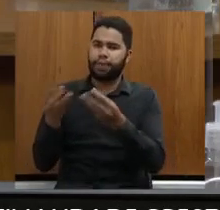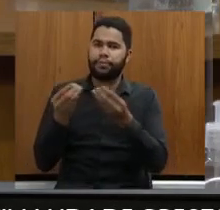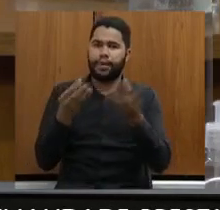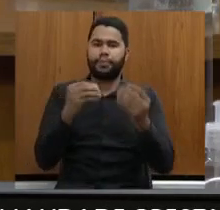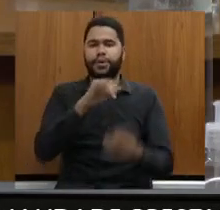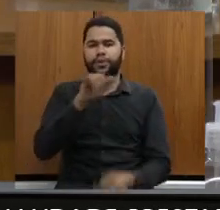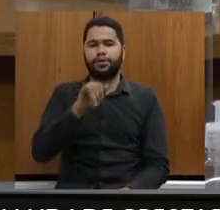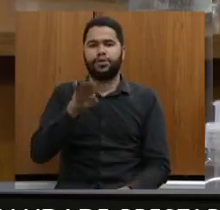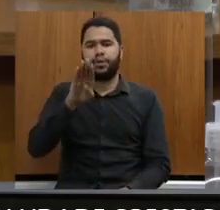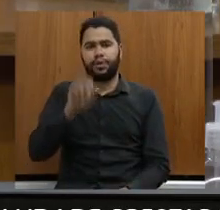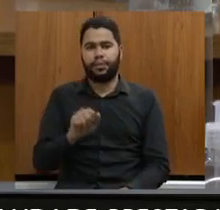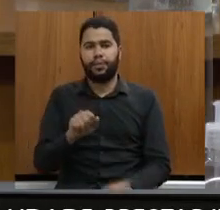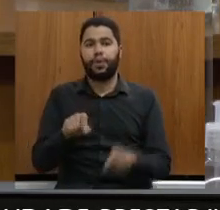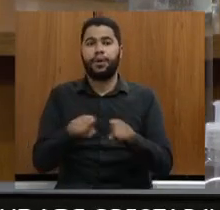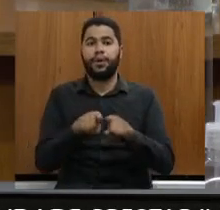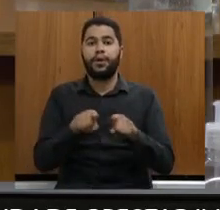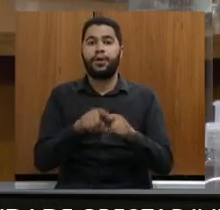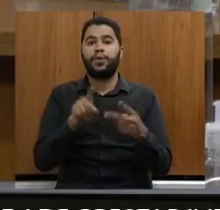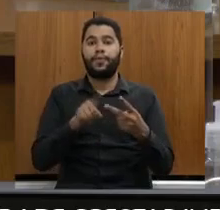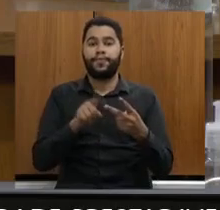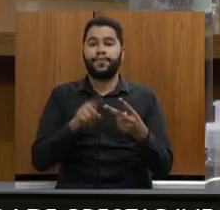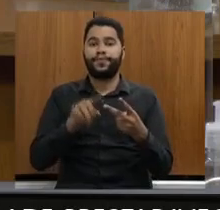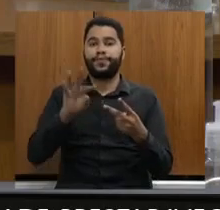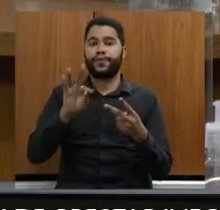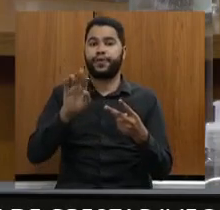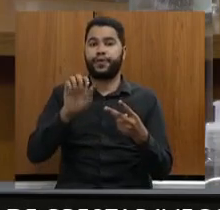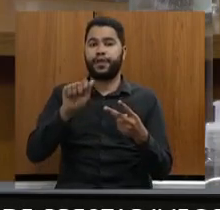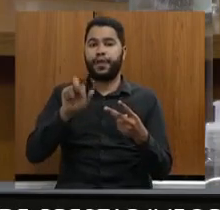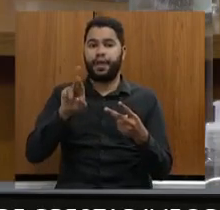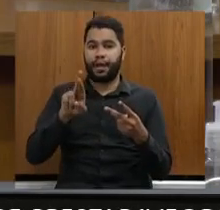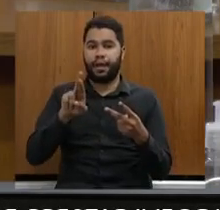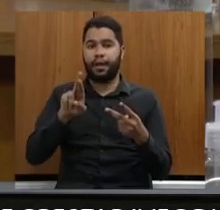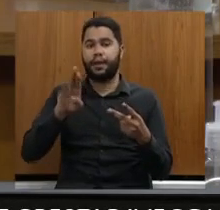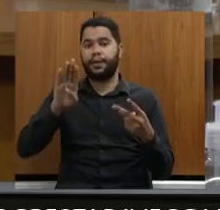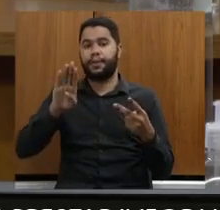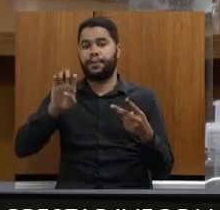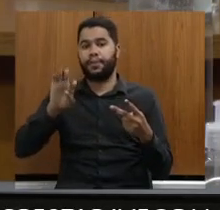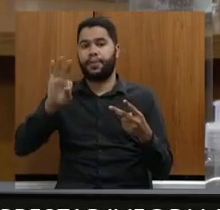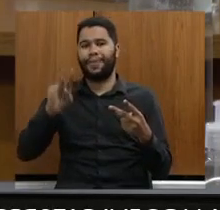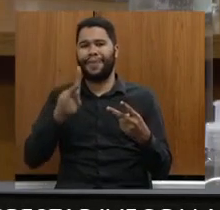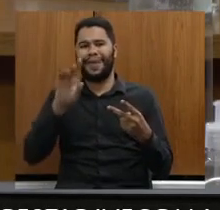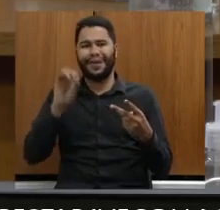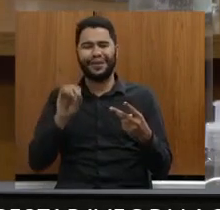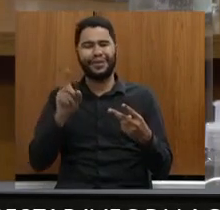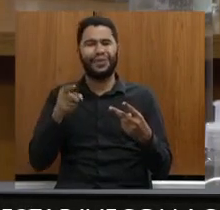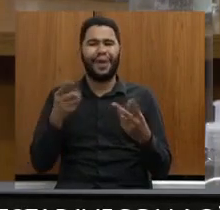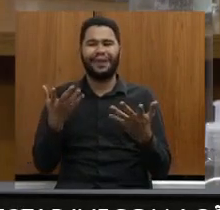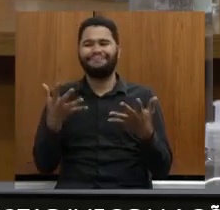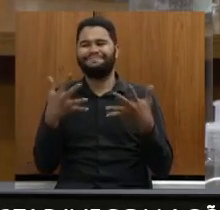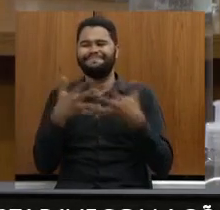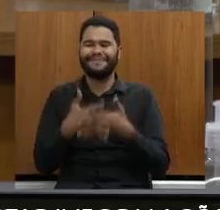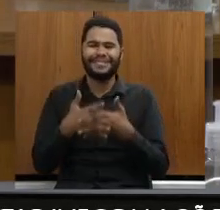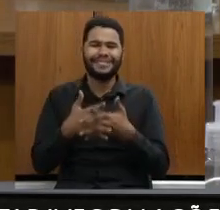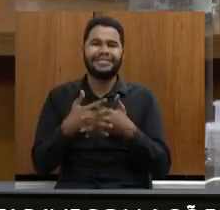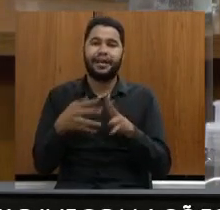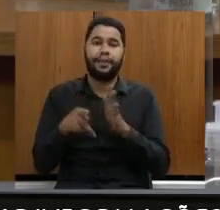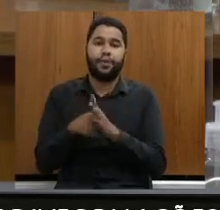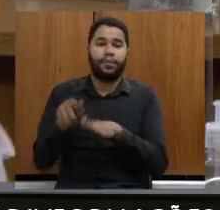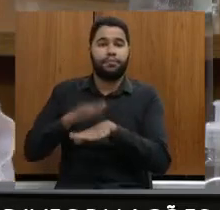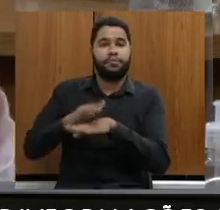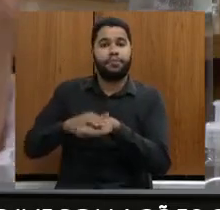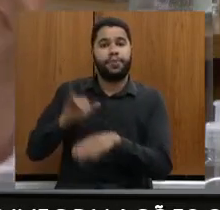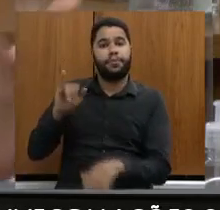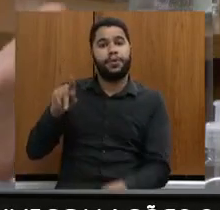Jaíba sobre o piabetinha é uma assunto muito delicado a gente atuar porque é uma assentamento do INCRA